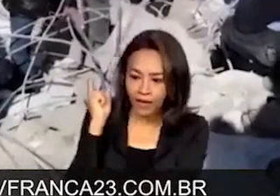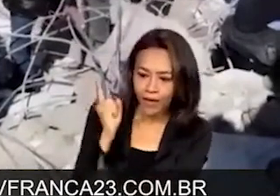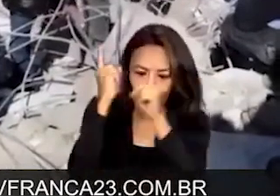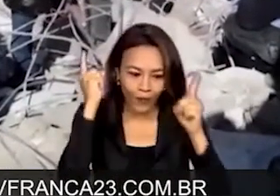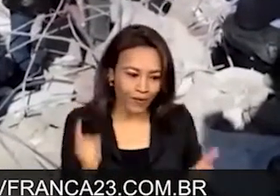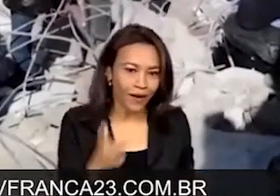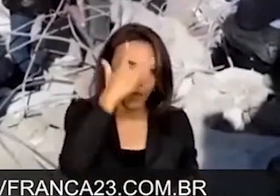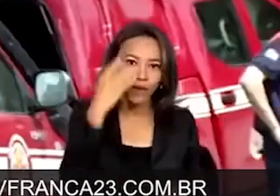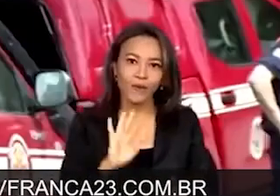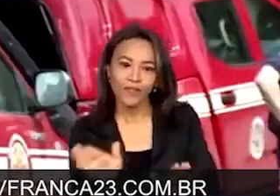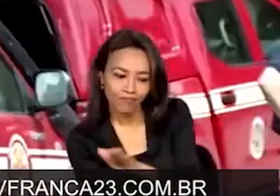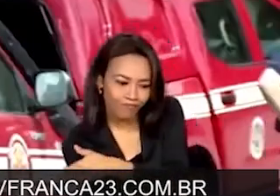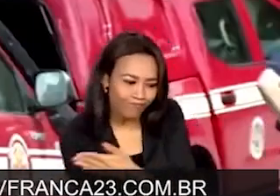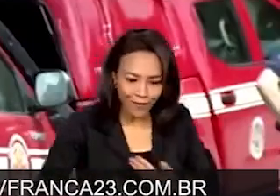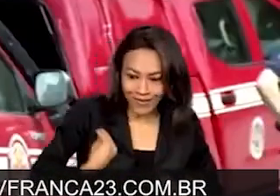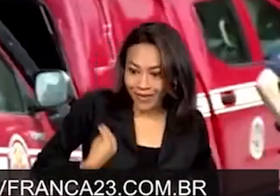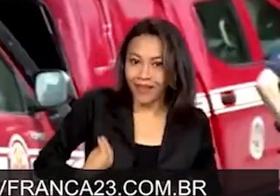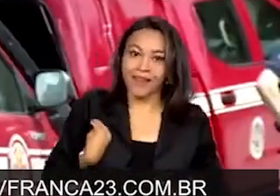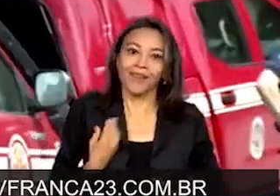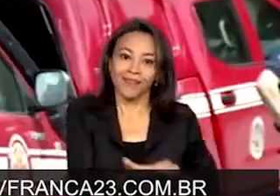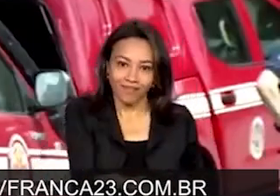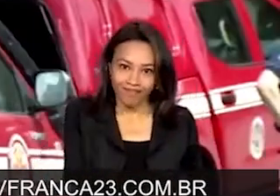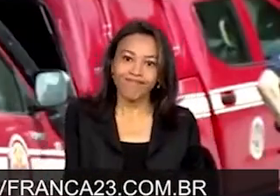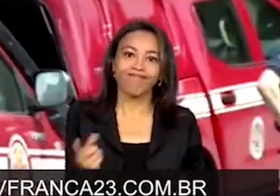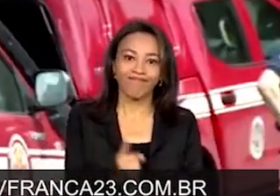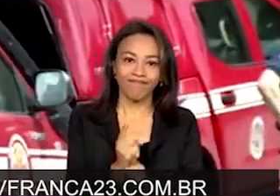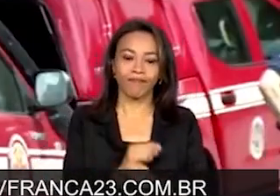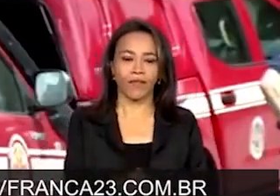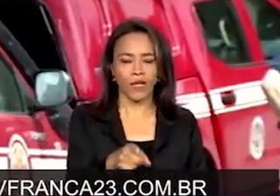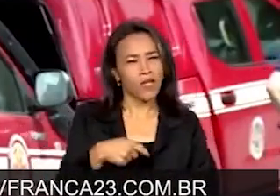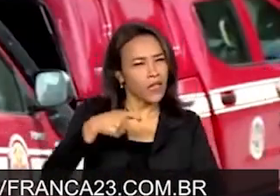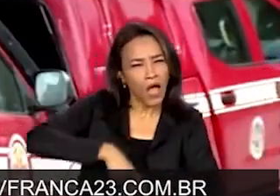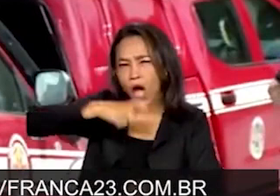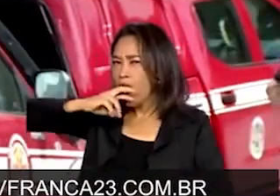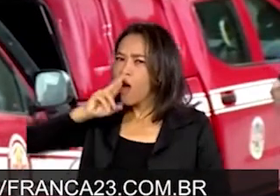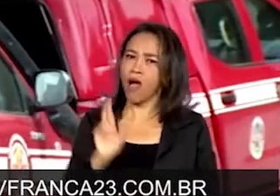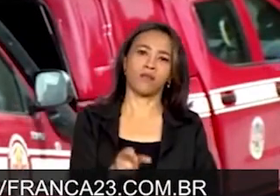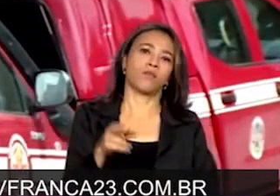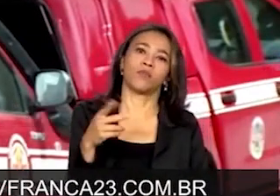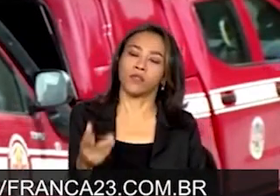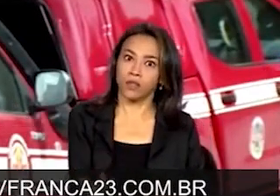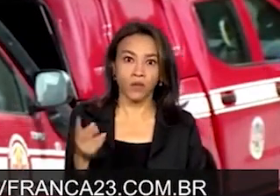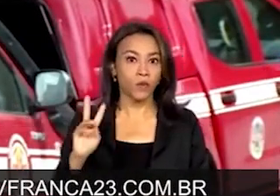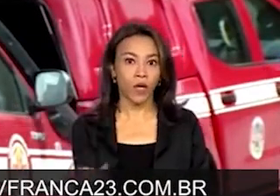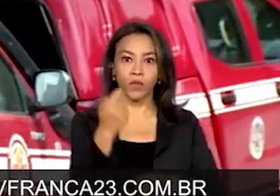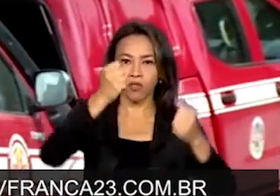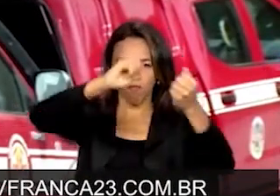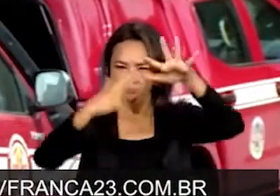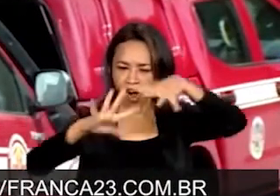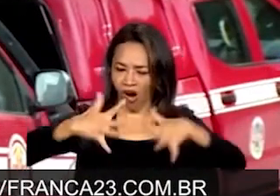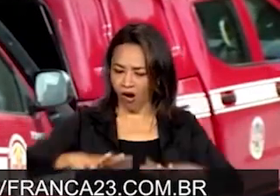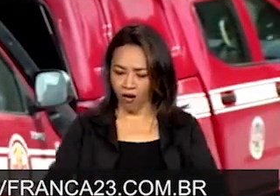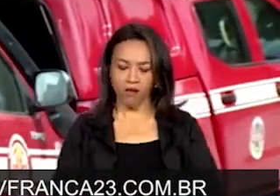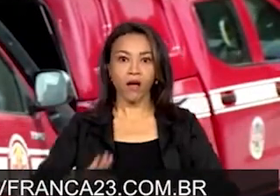encontrar sobreviventes. O tempo resposta é primordial nessa situação de desastre, no caso as estruturas